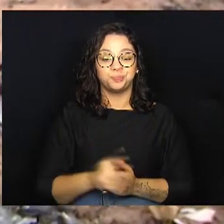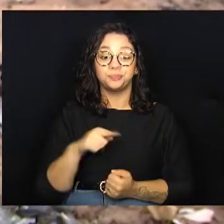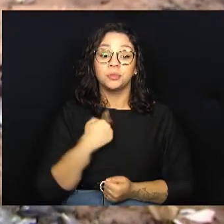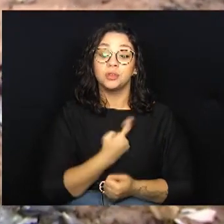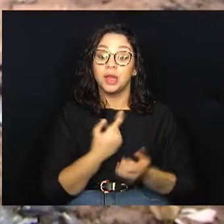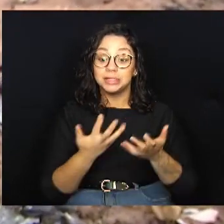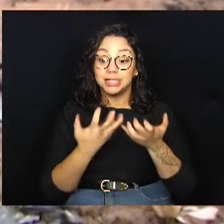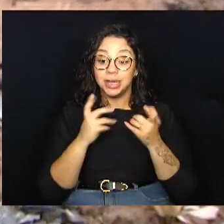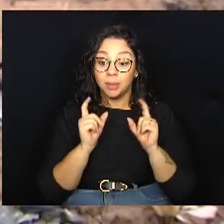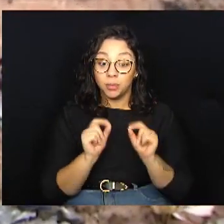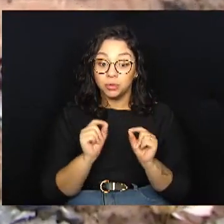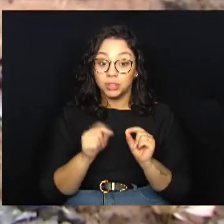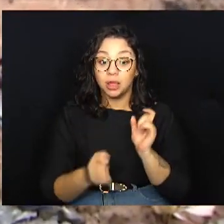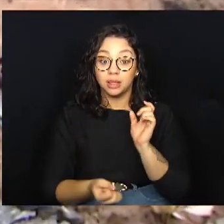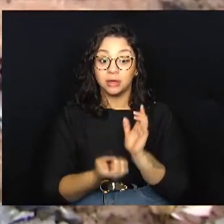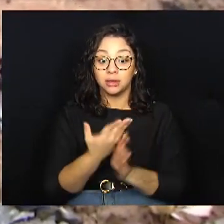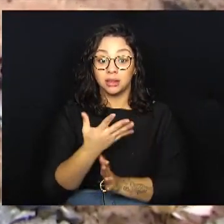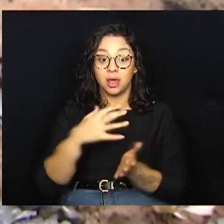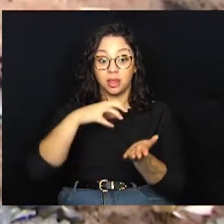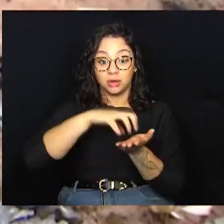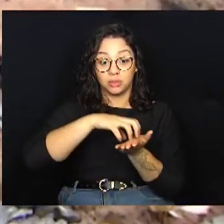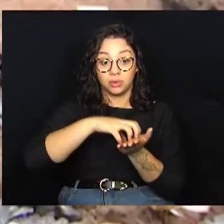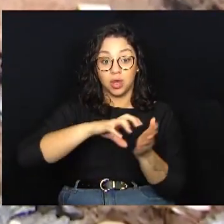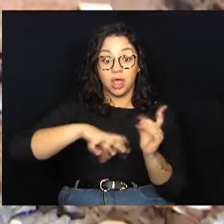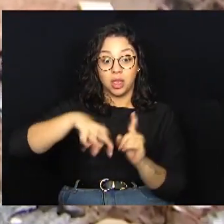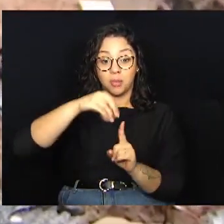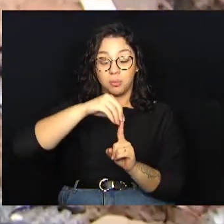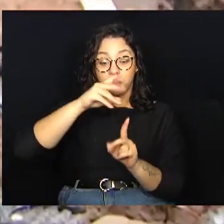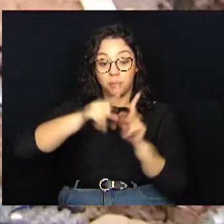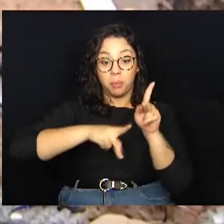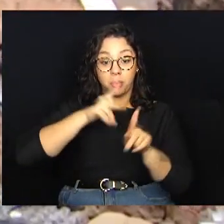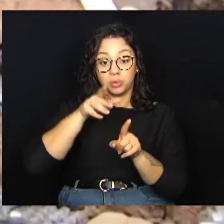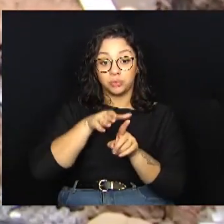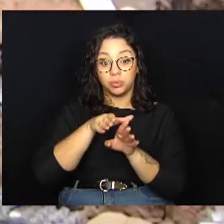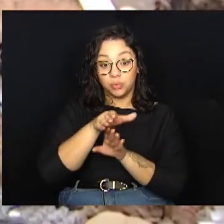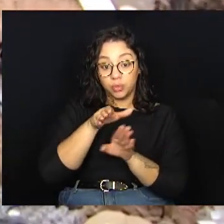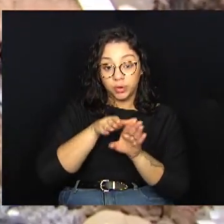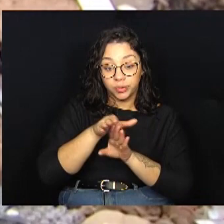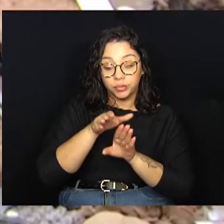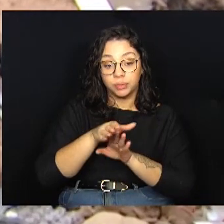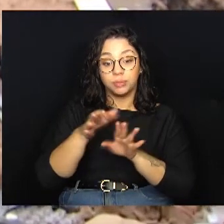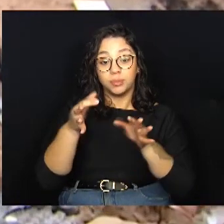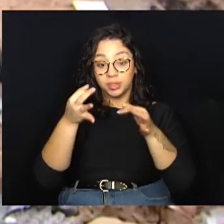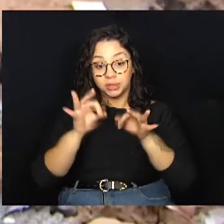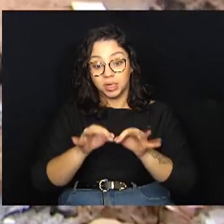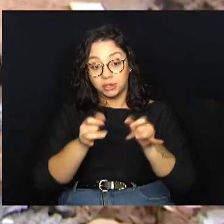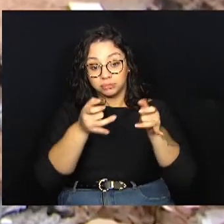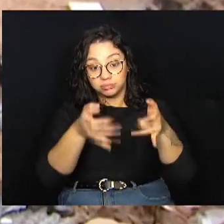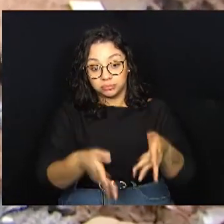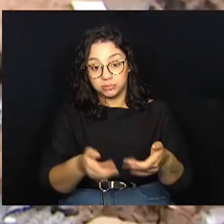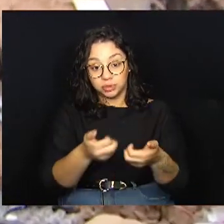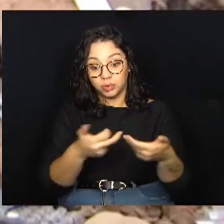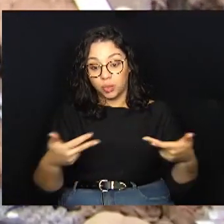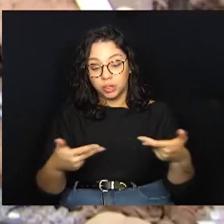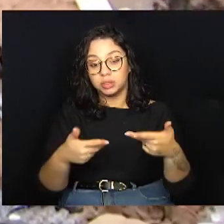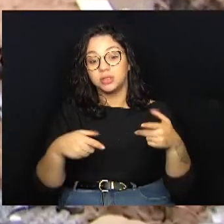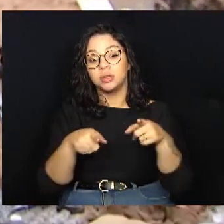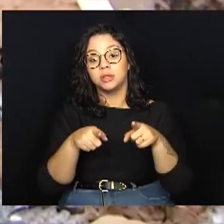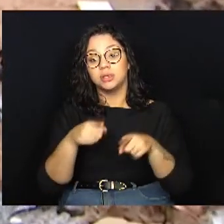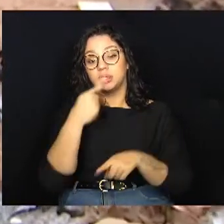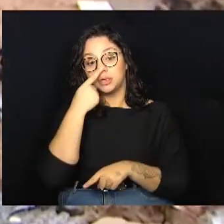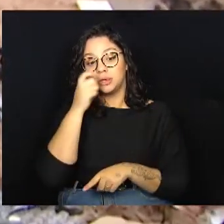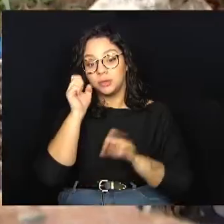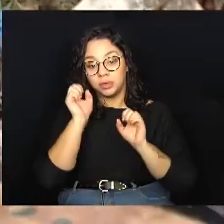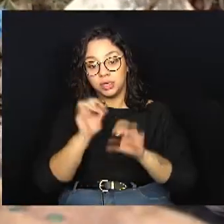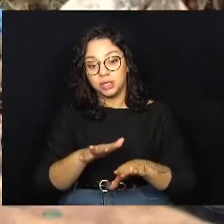seja colocado aqui o ecoponto, que a população seja orientada para descartar corretamente os seus inservíveis e o lixo seja